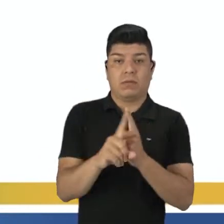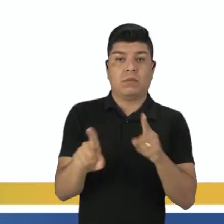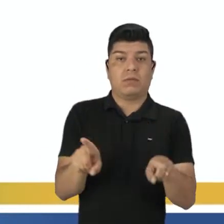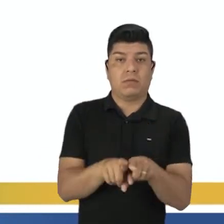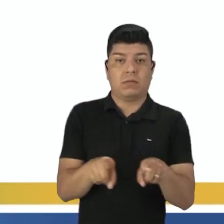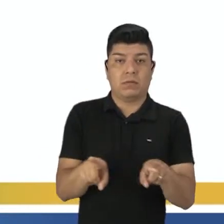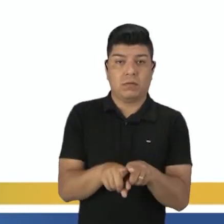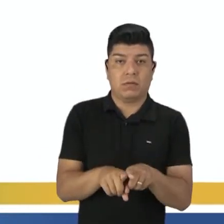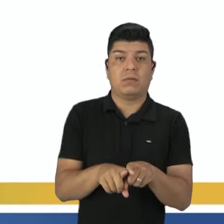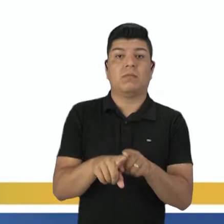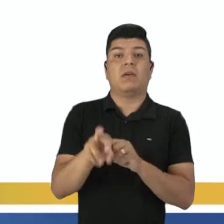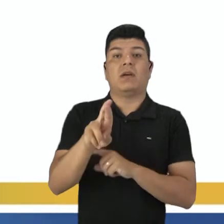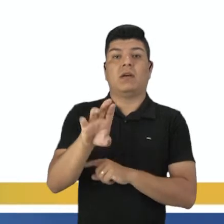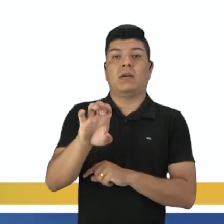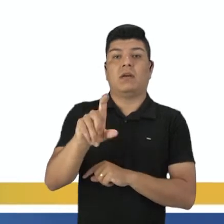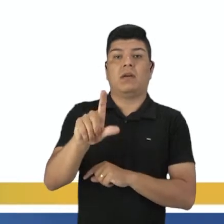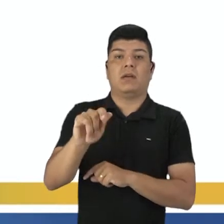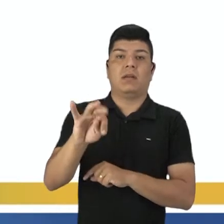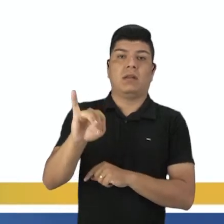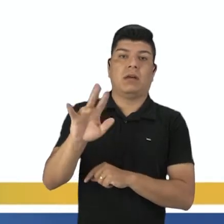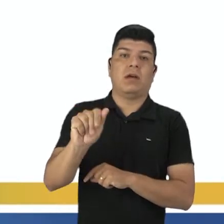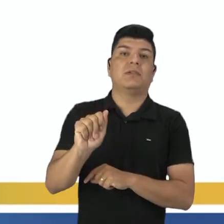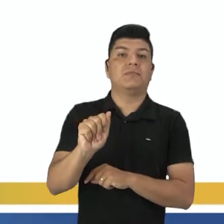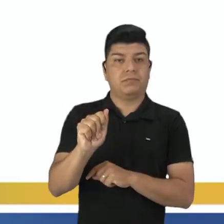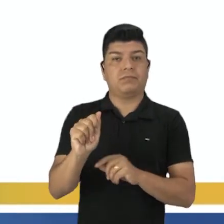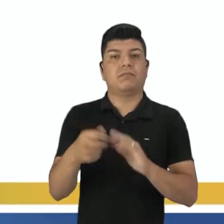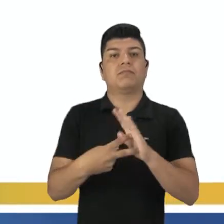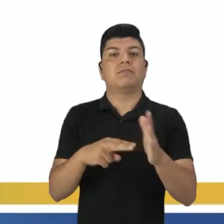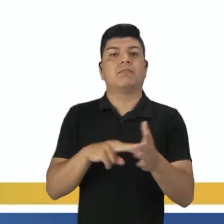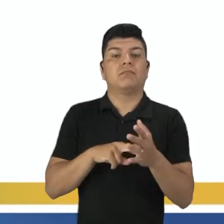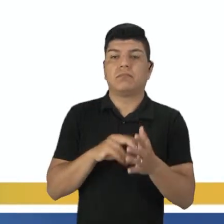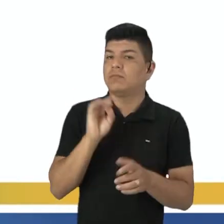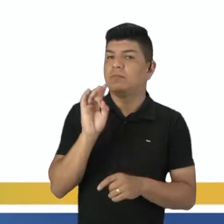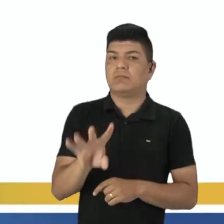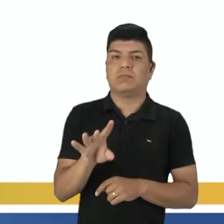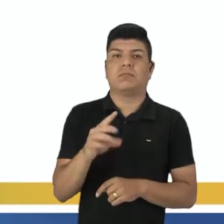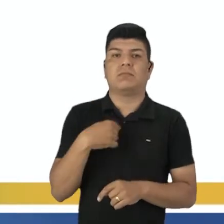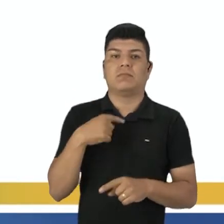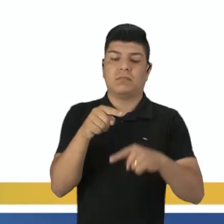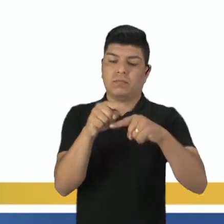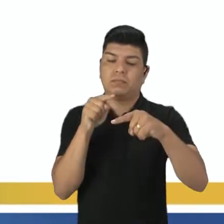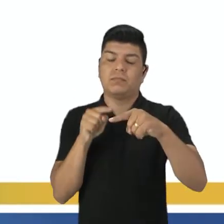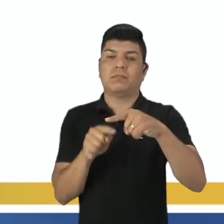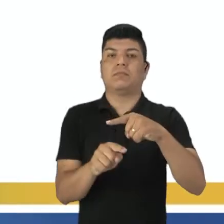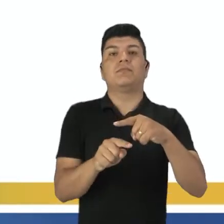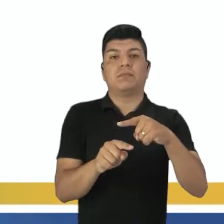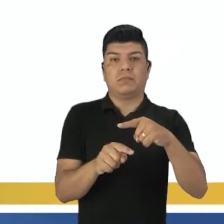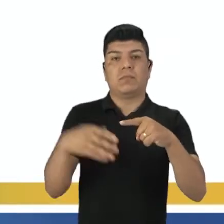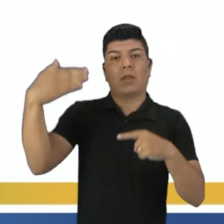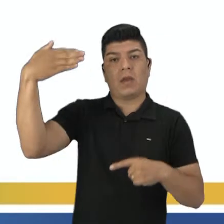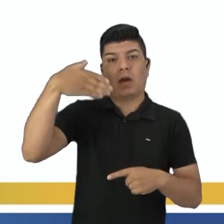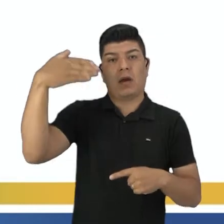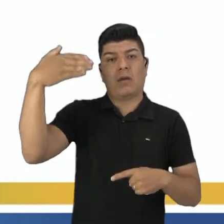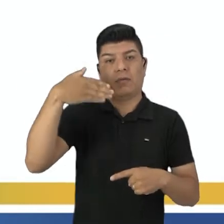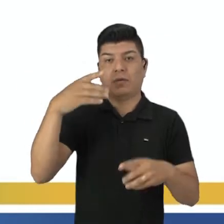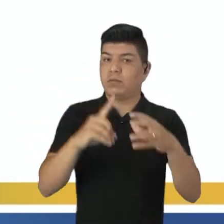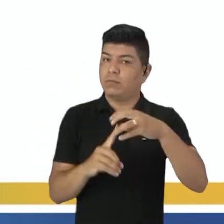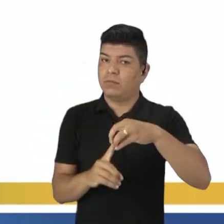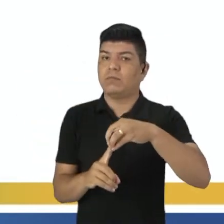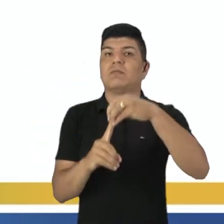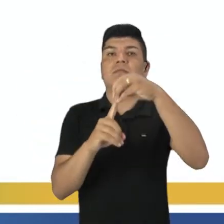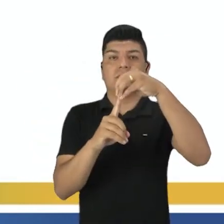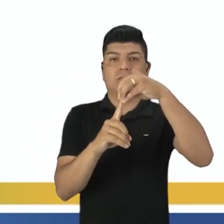frequência relativa. O que é a frequência relativa, né? Basta eu fazer a divisão da frequência